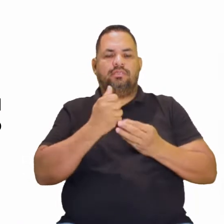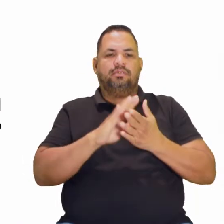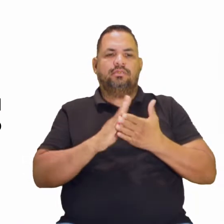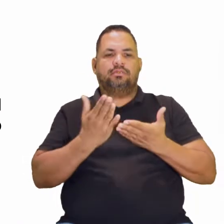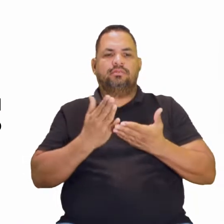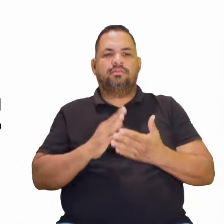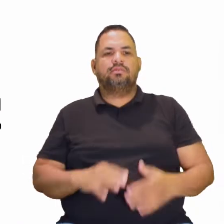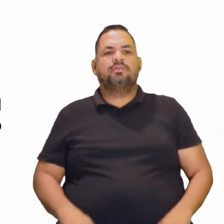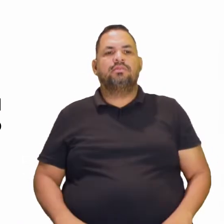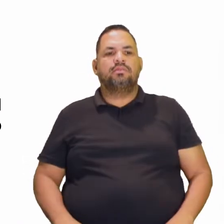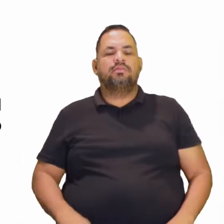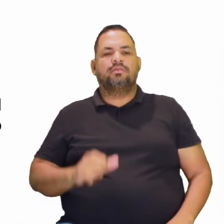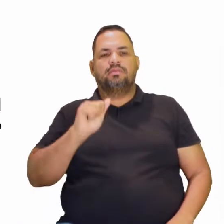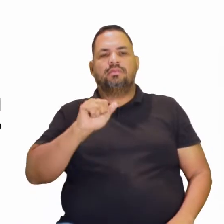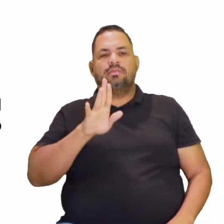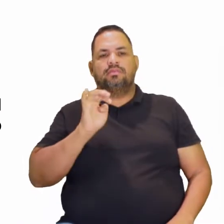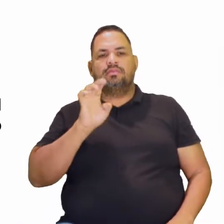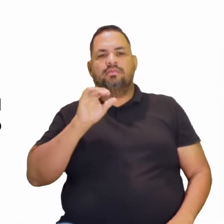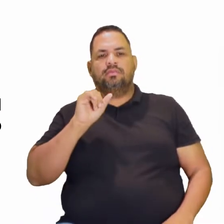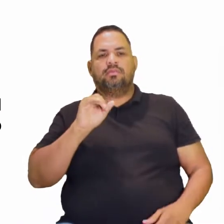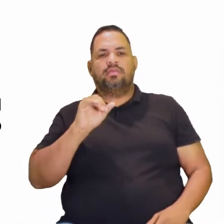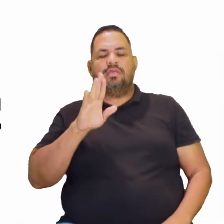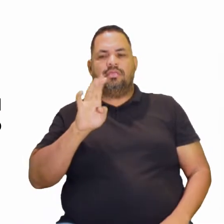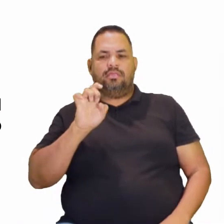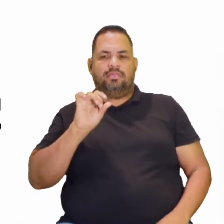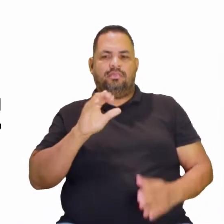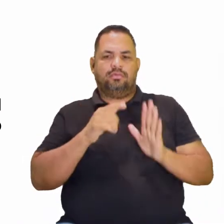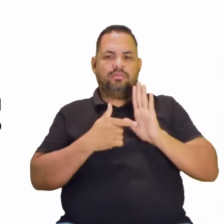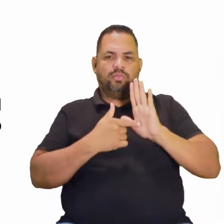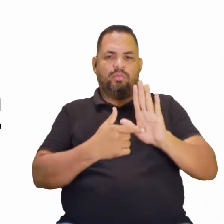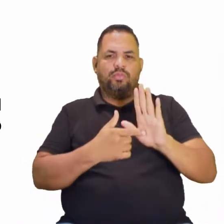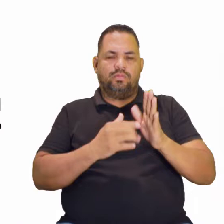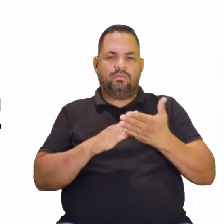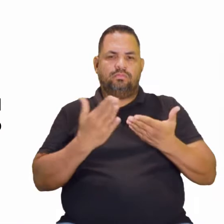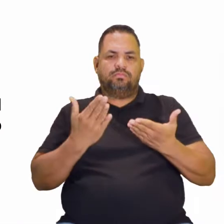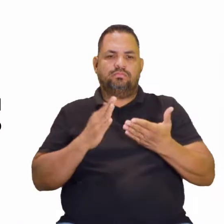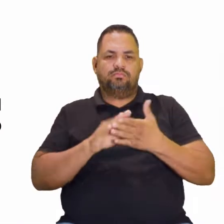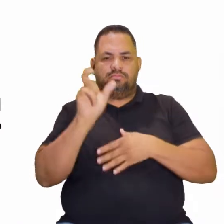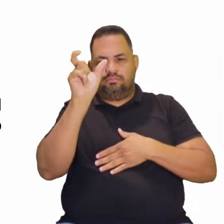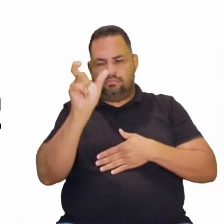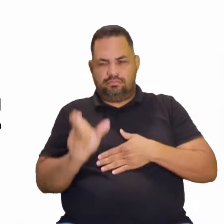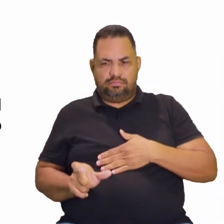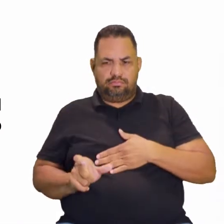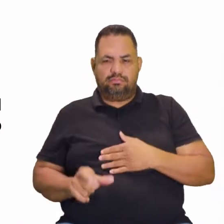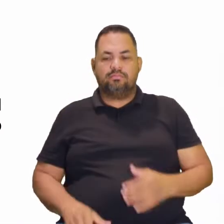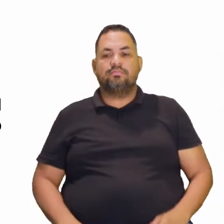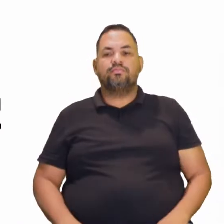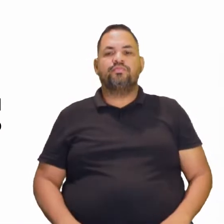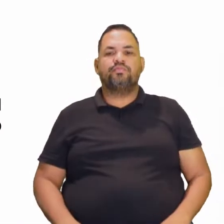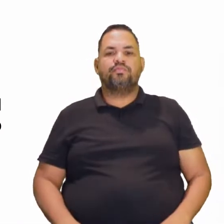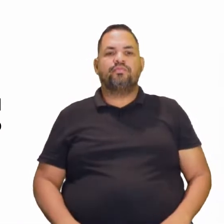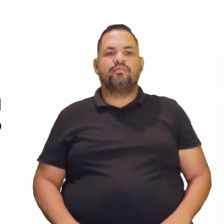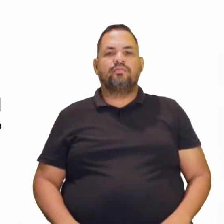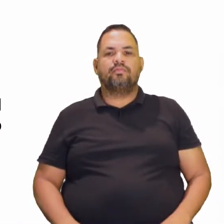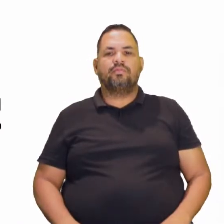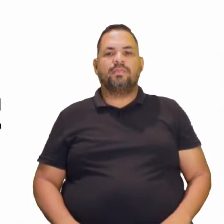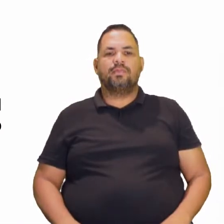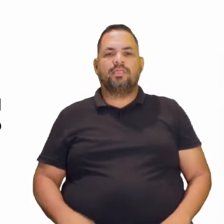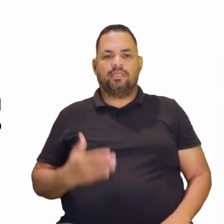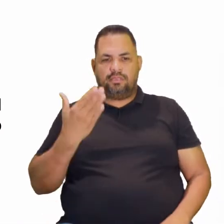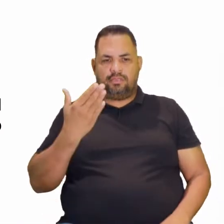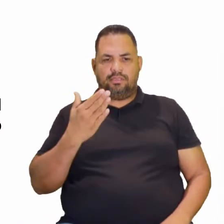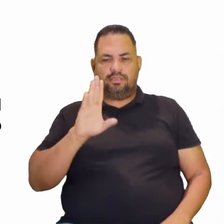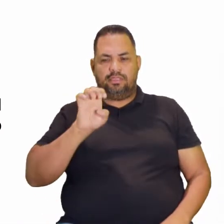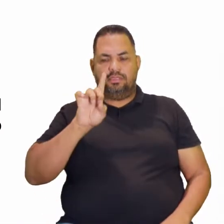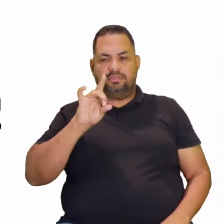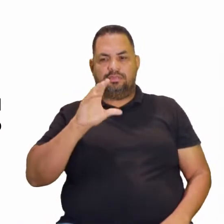os autorretratos testemunham que personagem era Lázaro Segall, em